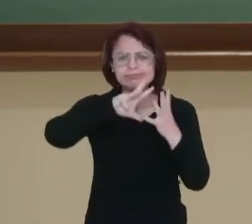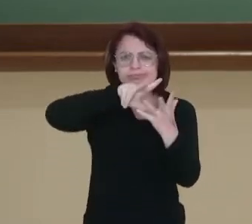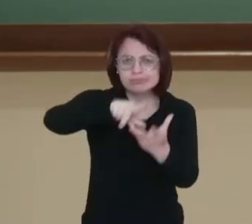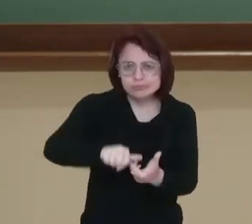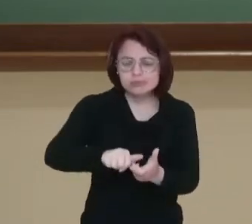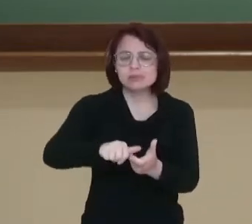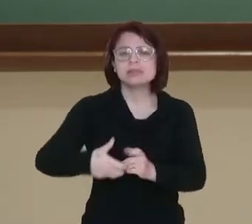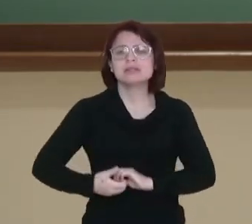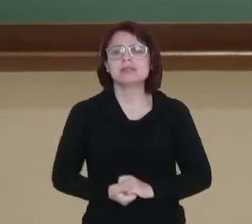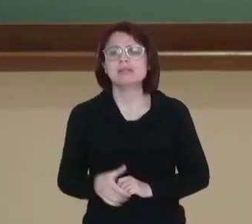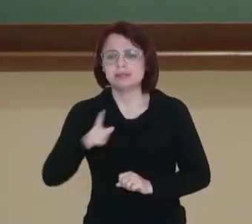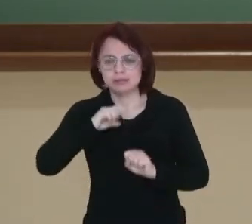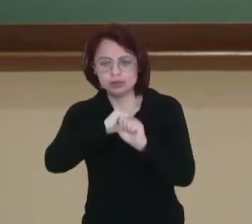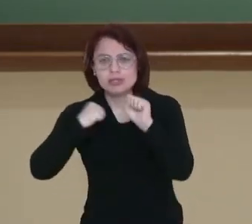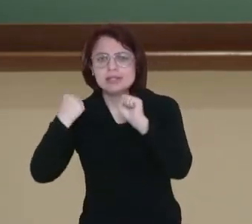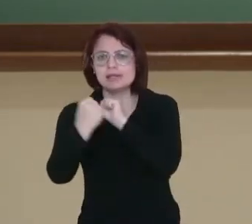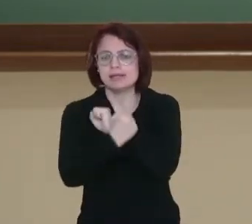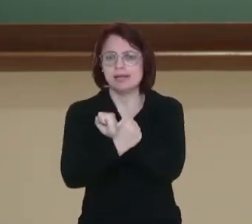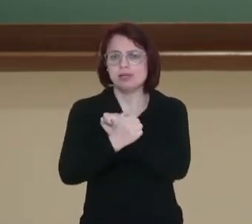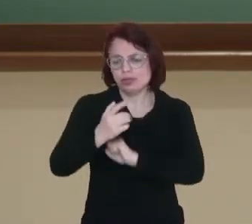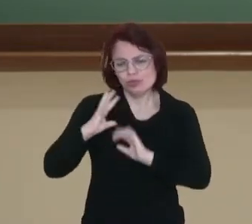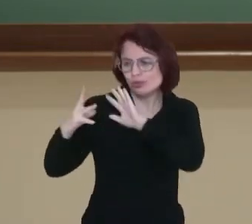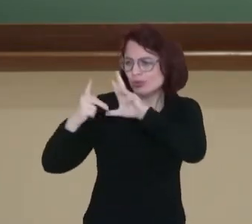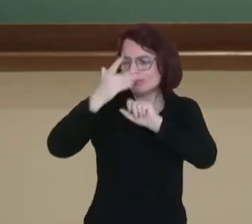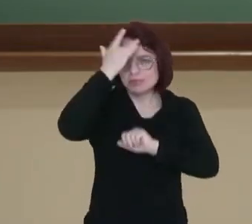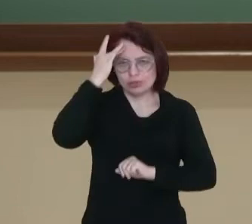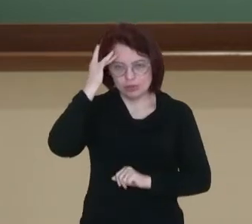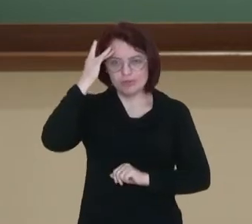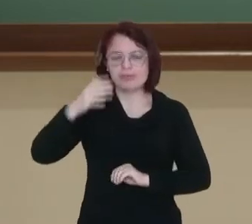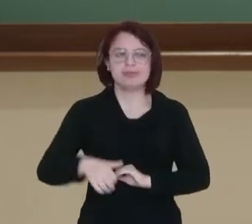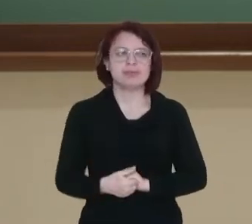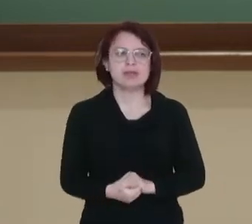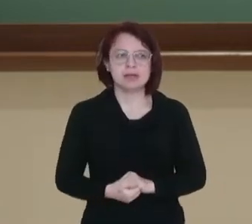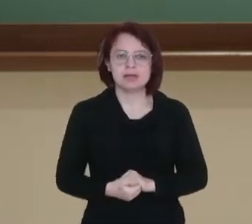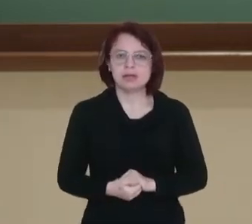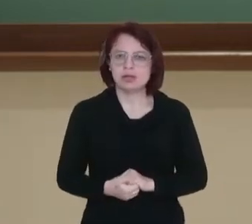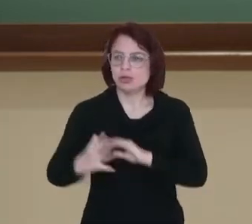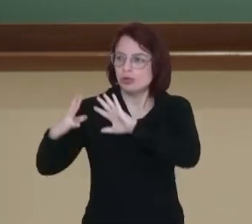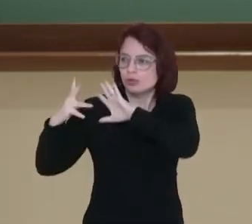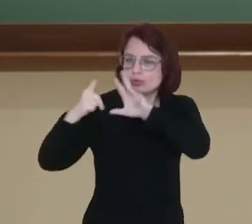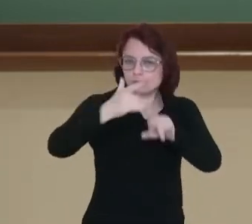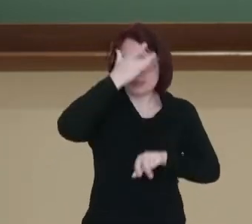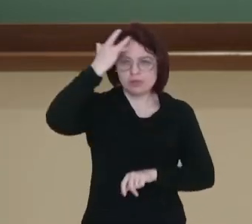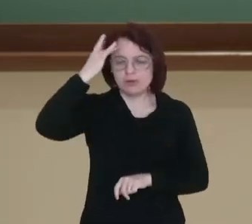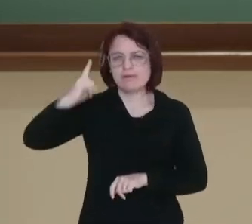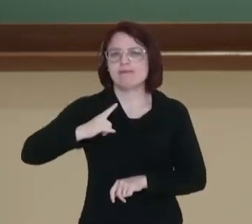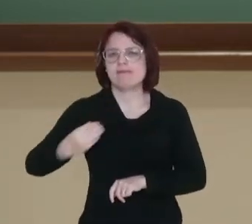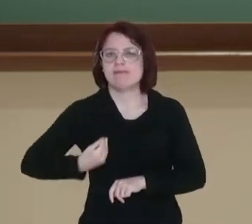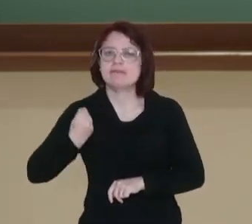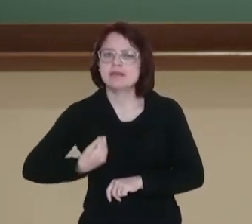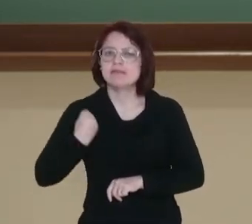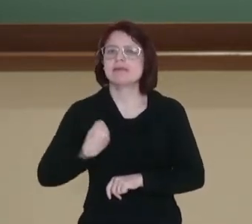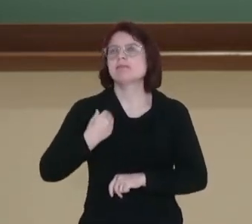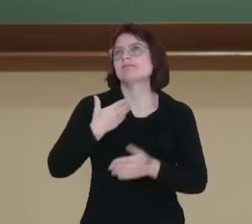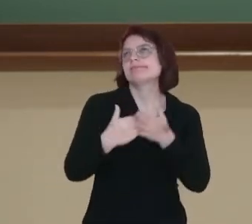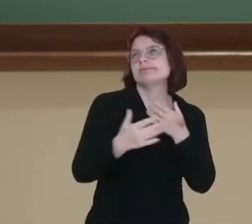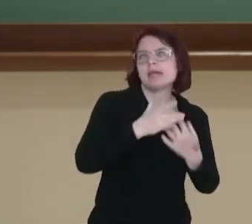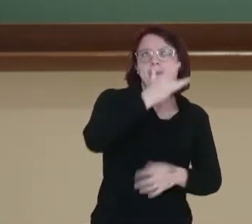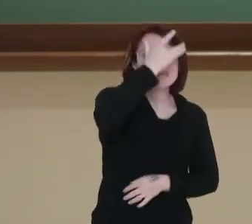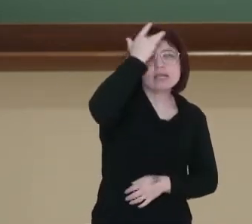da sociedade, enfim, de todos nós, na verdade, de todos os seres vivos, sejam pessoas,